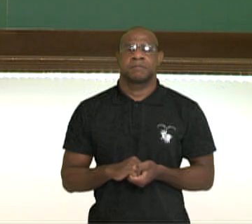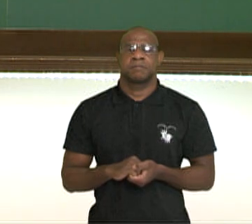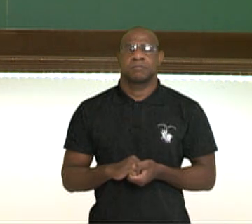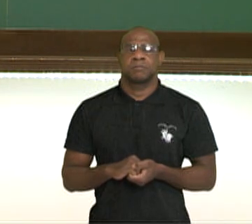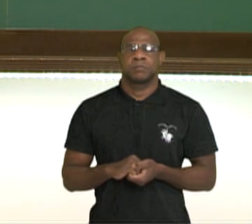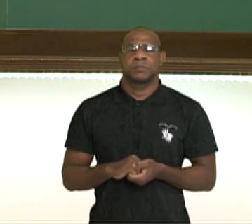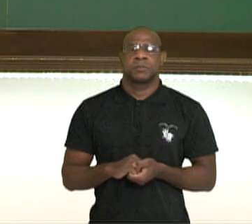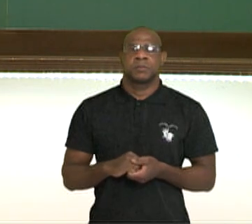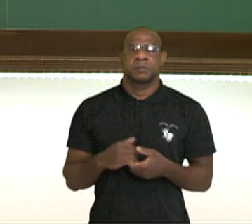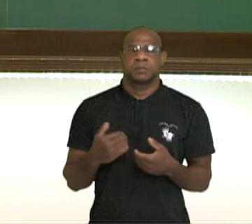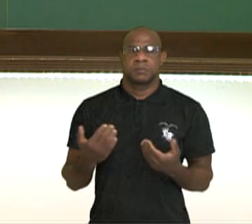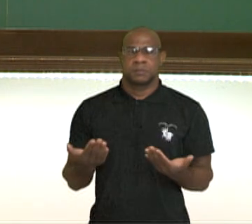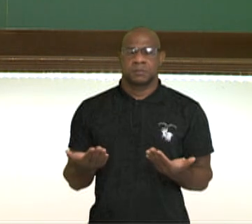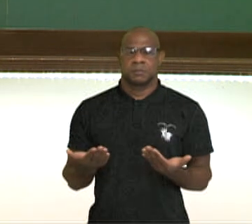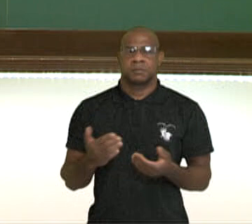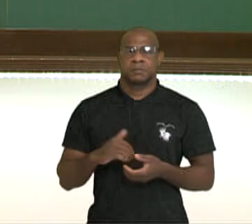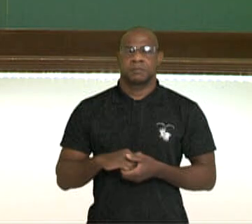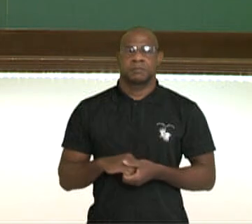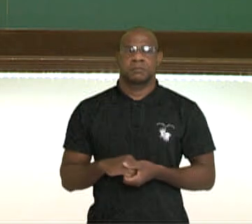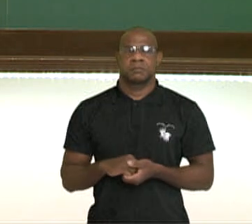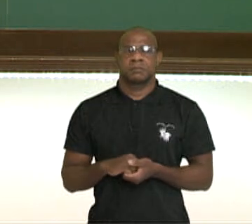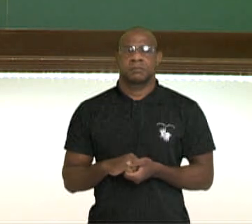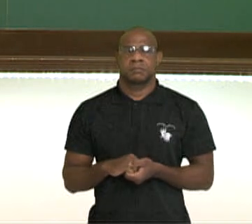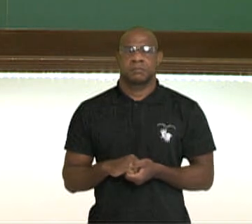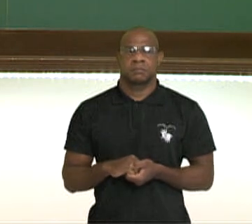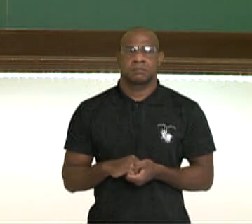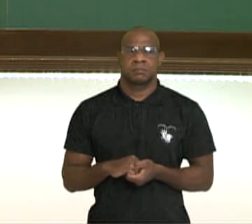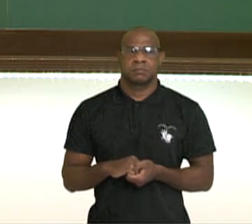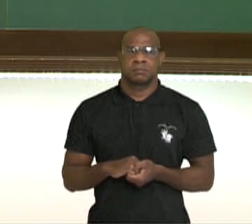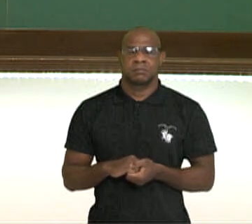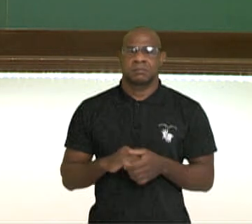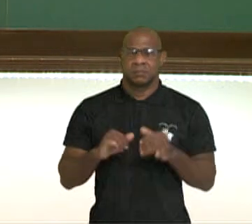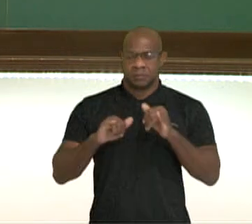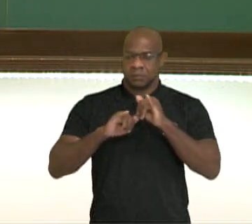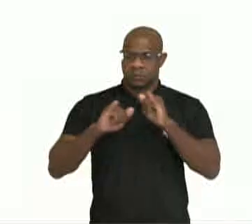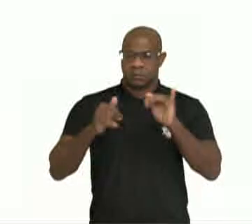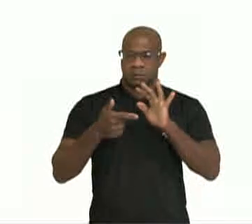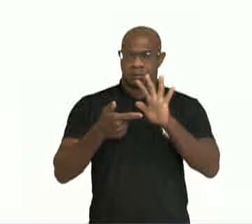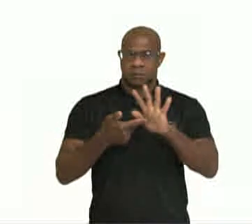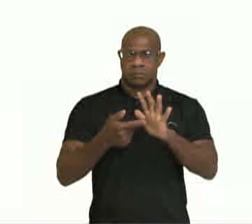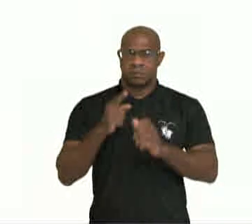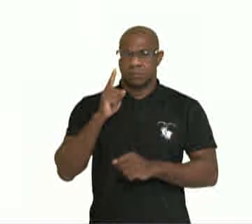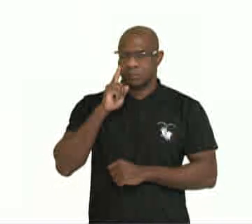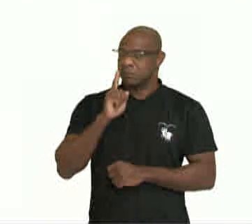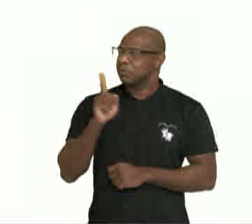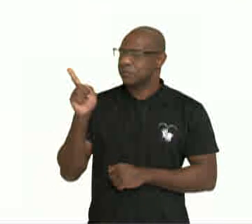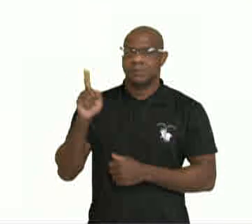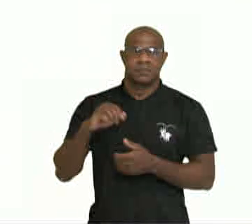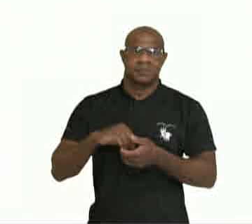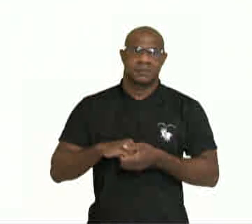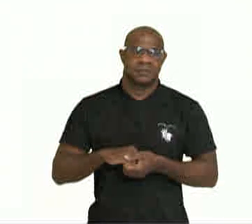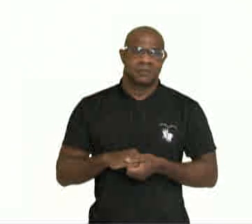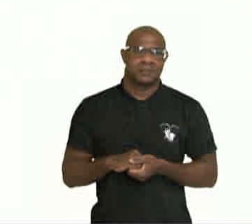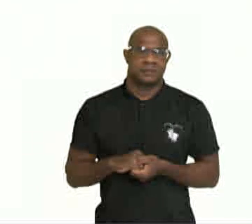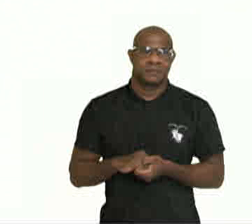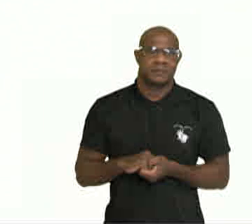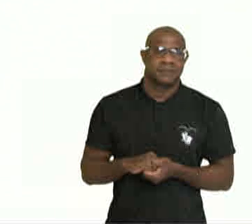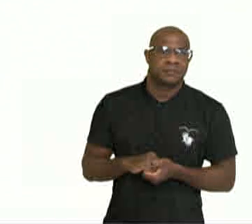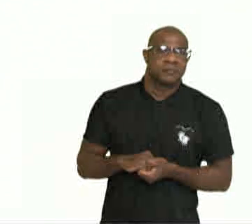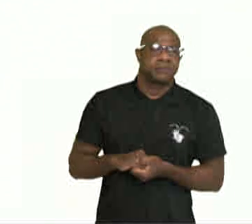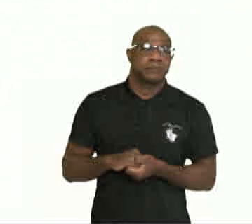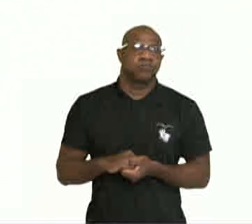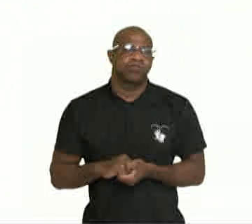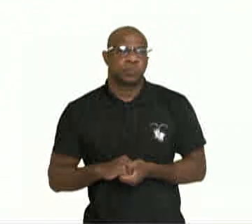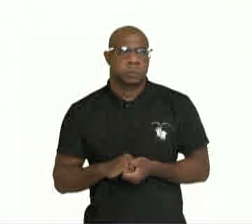Olha lá, de acordo então com a notícia apresentada aqui, a plataforma acerto.com.